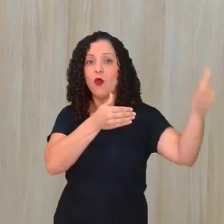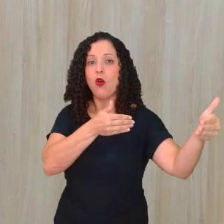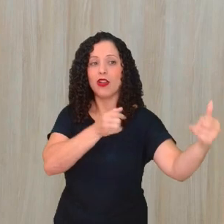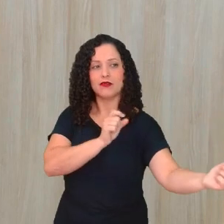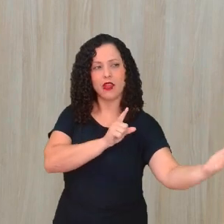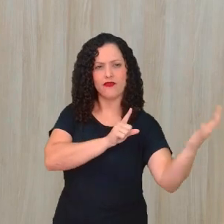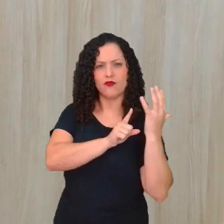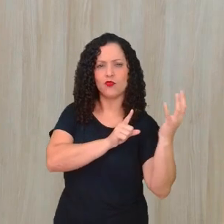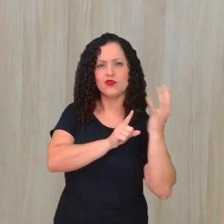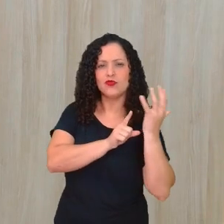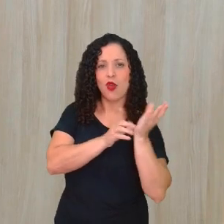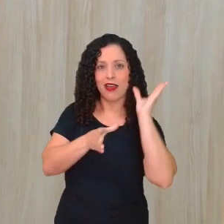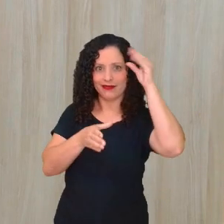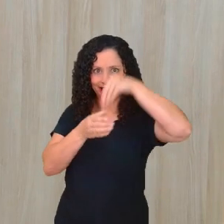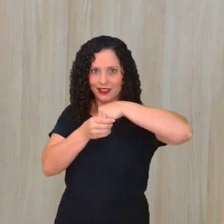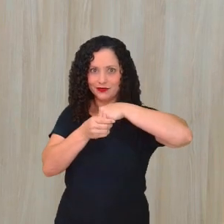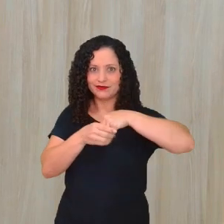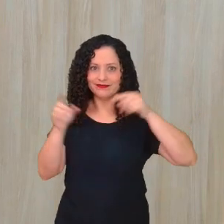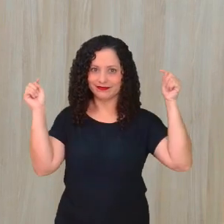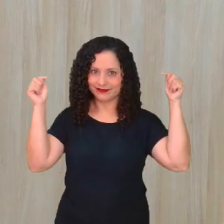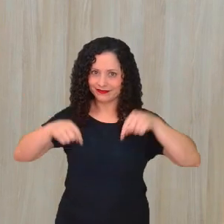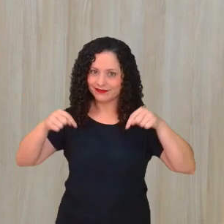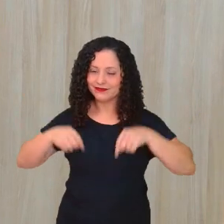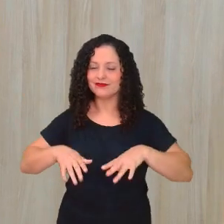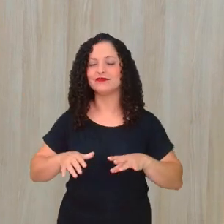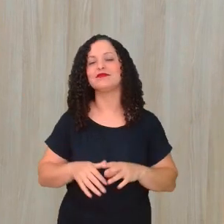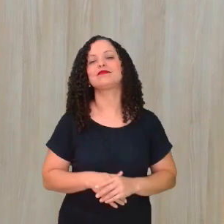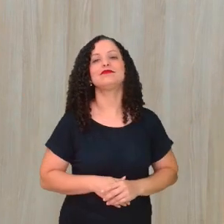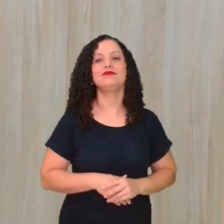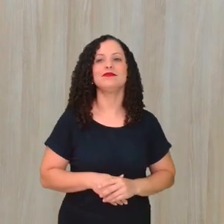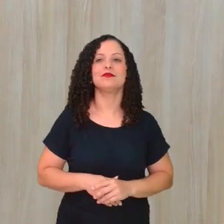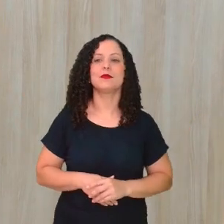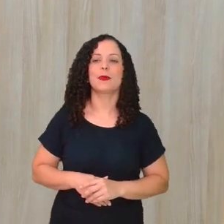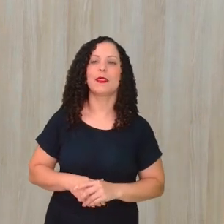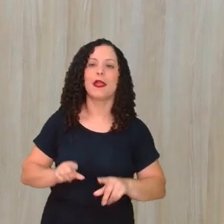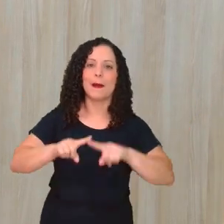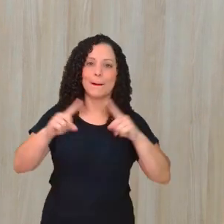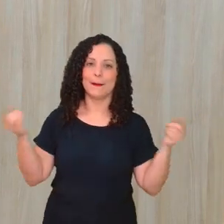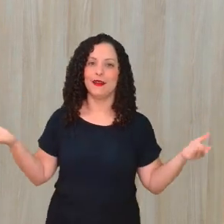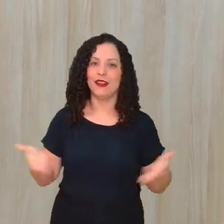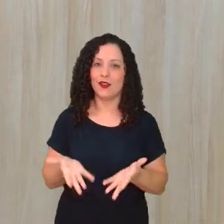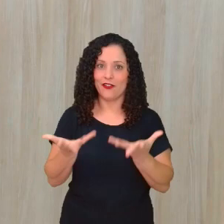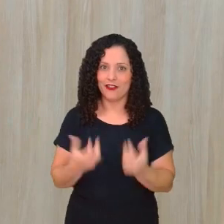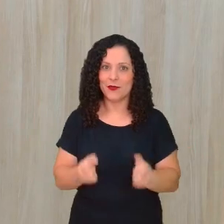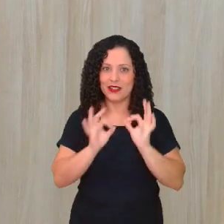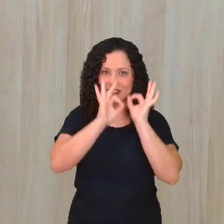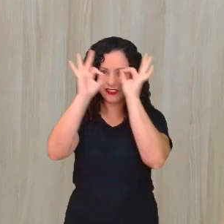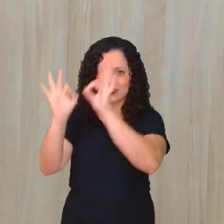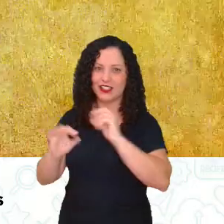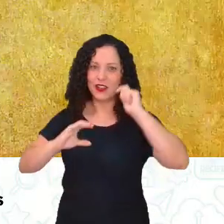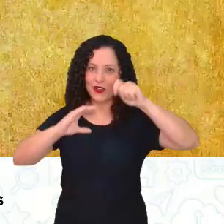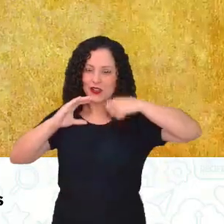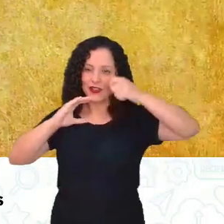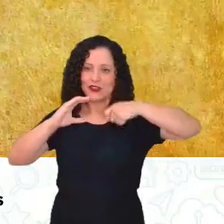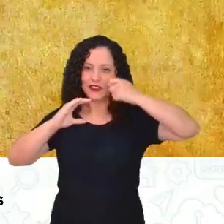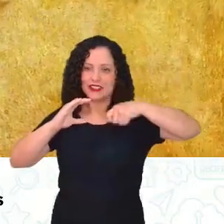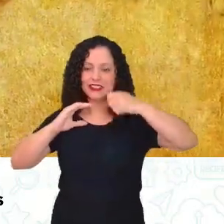da independência do Haiti, tá bom? Mas, sem mais delongas, vamos embora aqui assistir o vídeo.